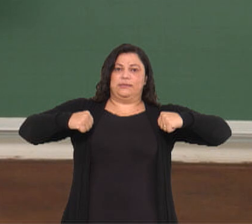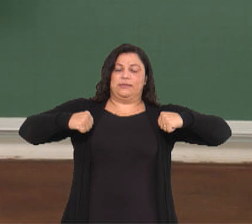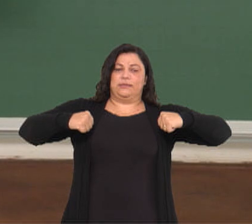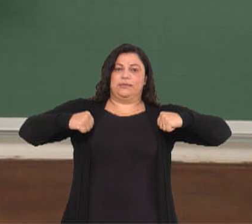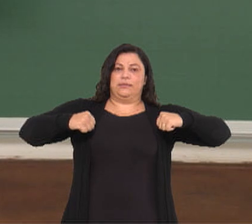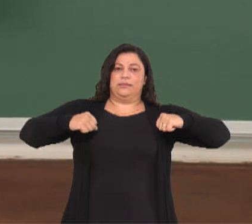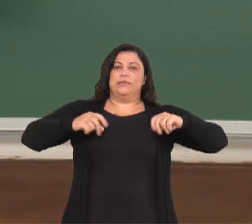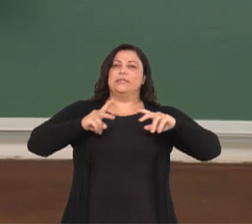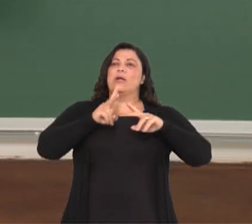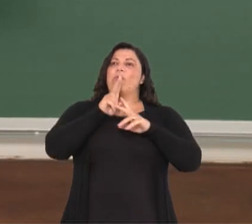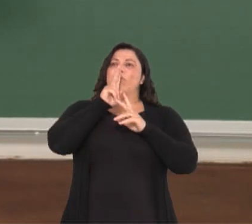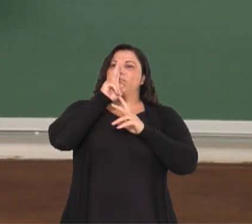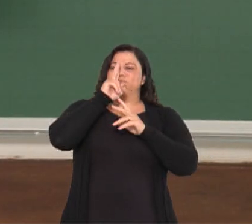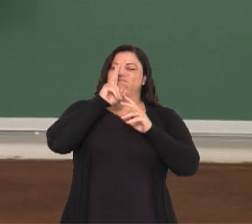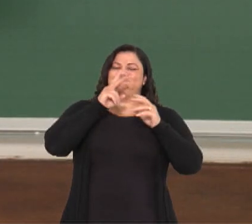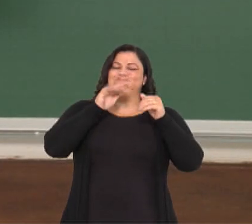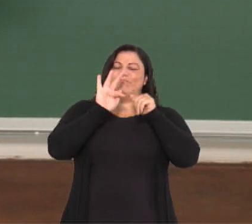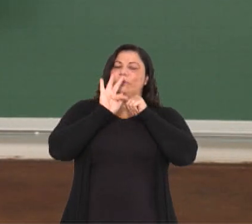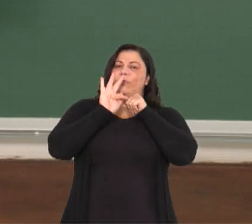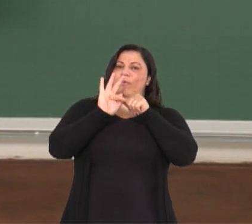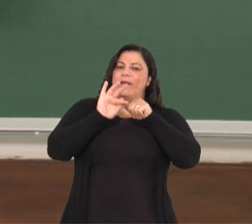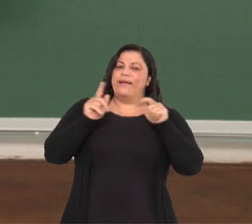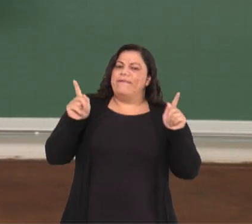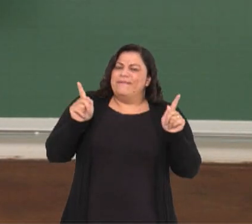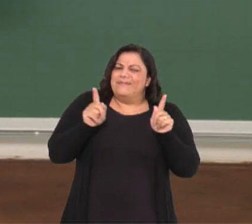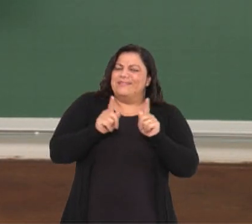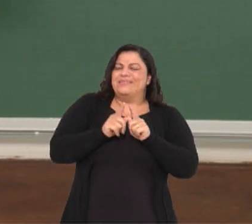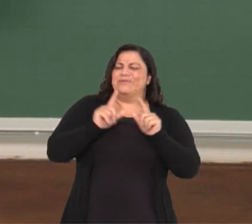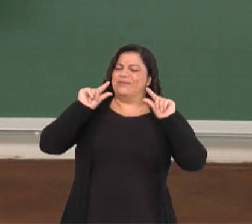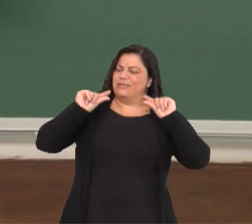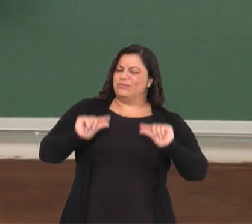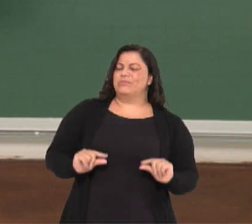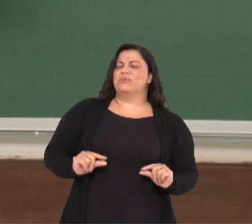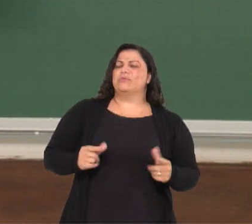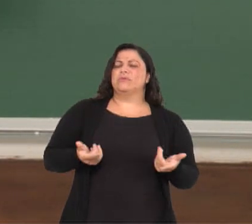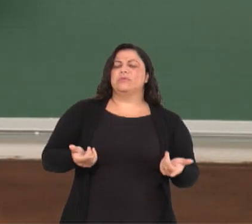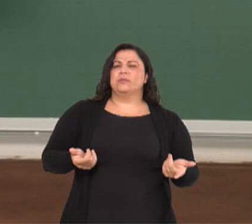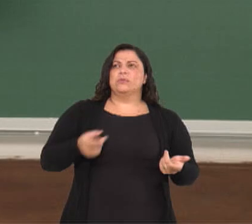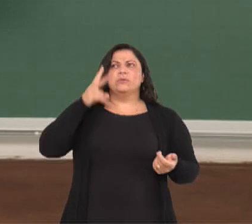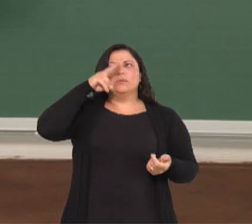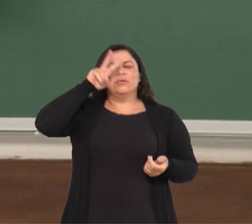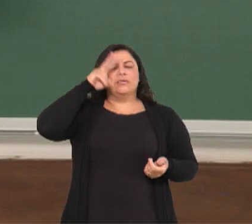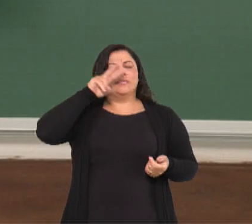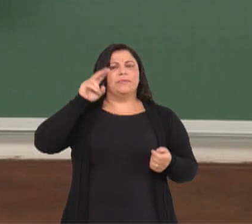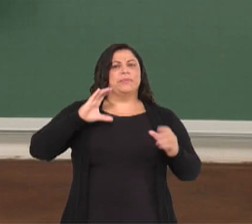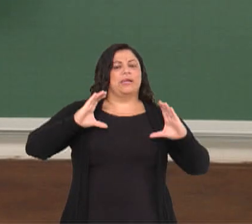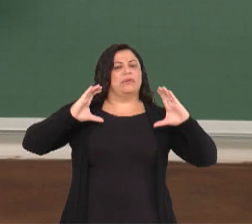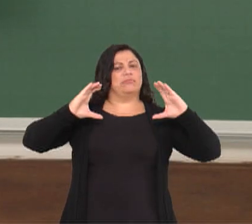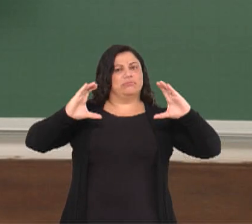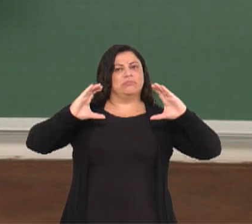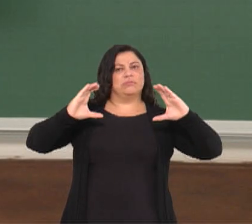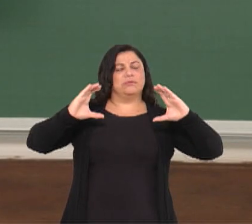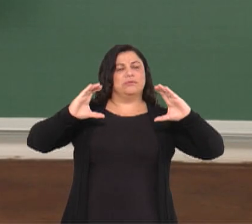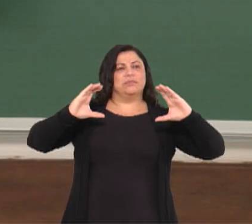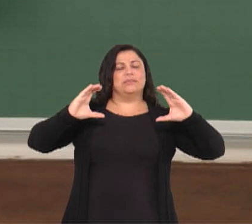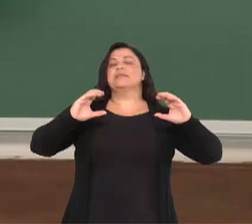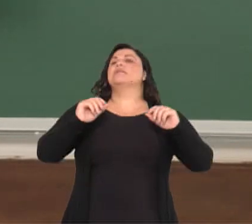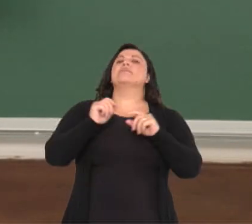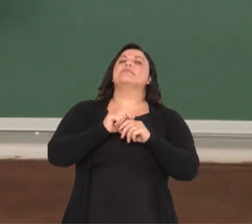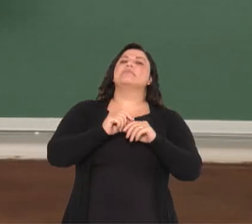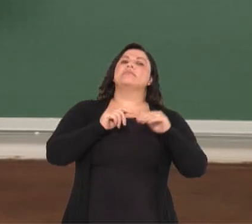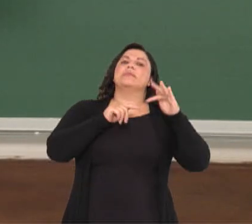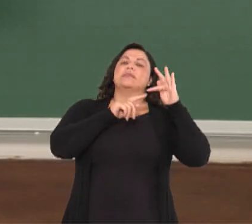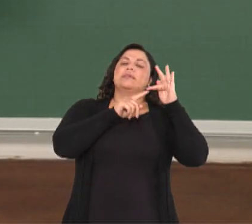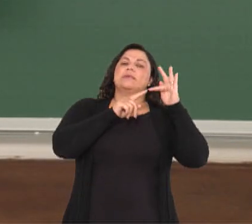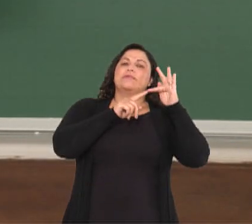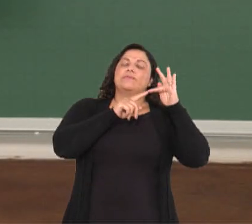diminui. Porém, a gente tem que lembrar um pouquinho da equação da lei de Coulomb, que diz que a força